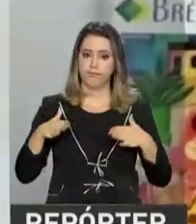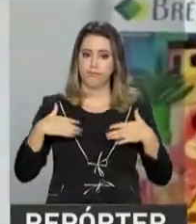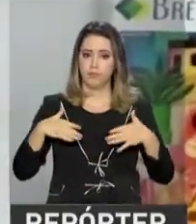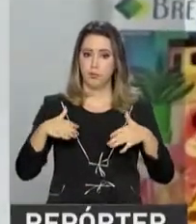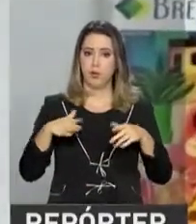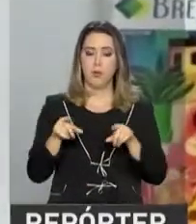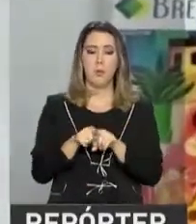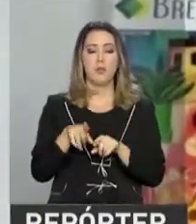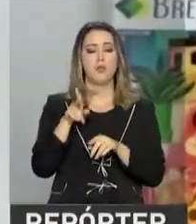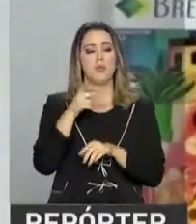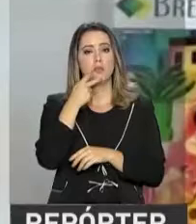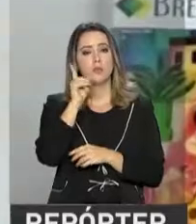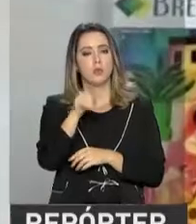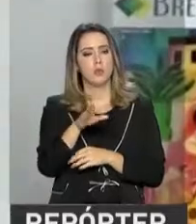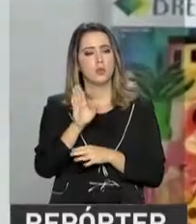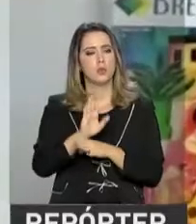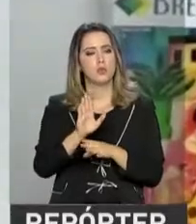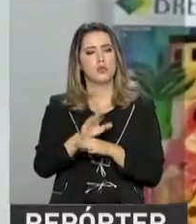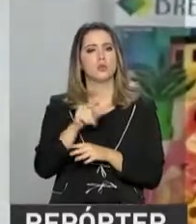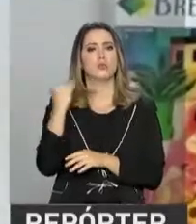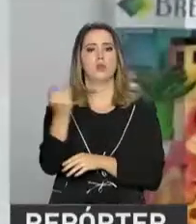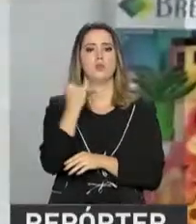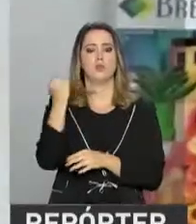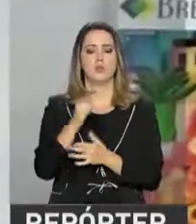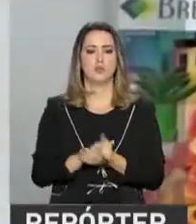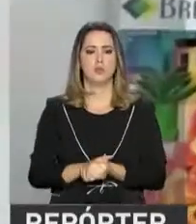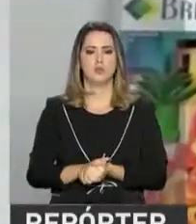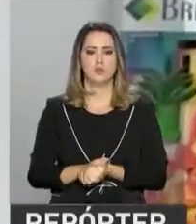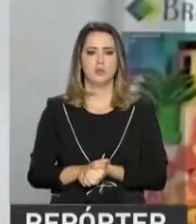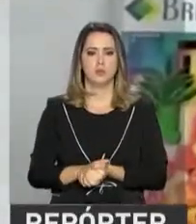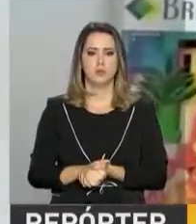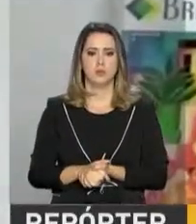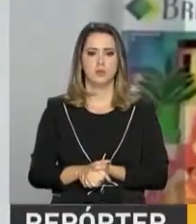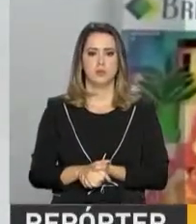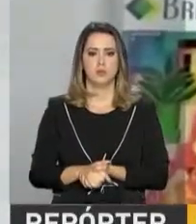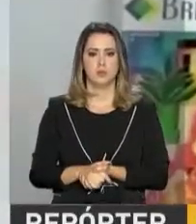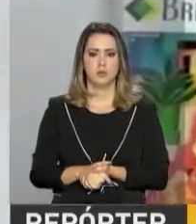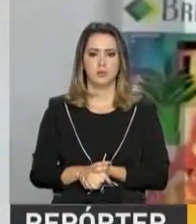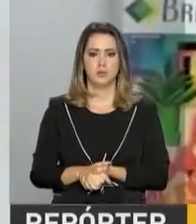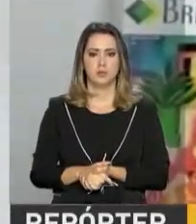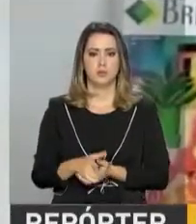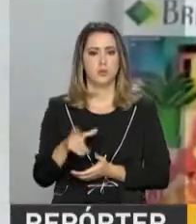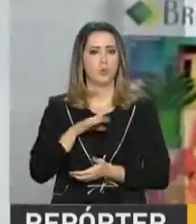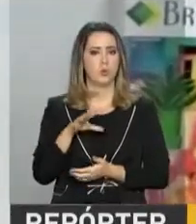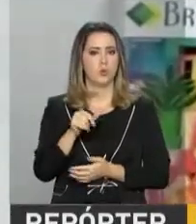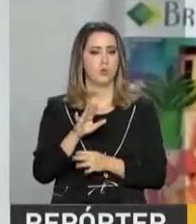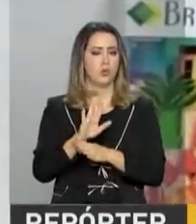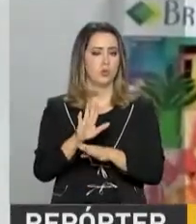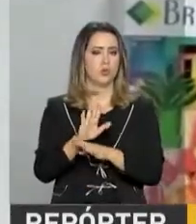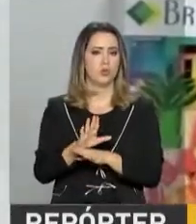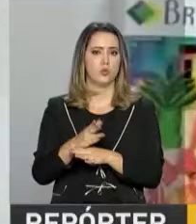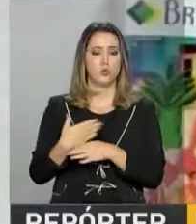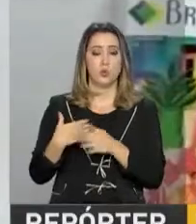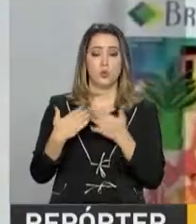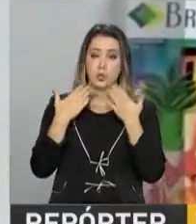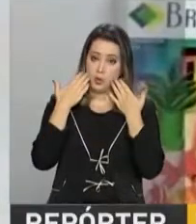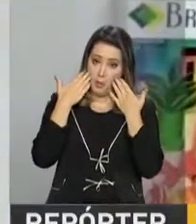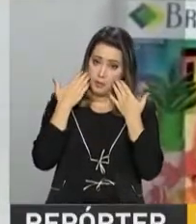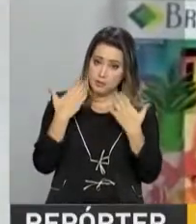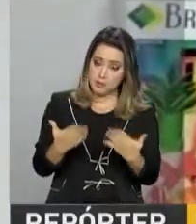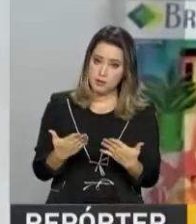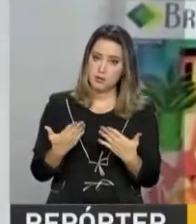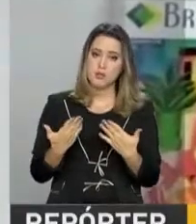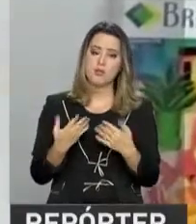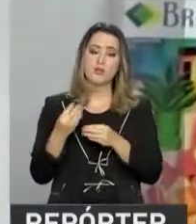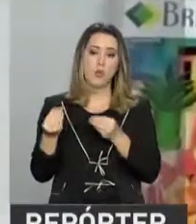governo é importante para expandir o mercado. Nos deu todo um apoio, né, de apresentação, colocação no